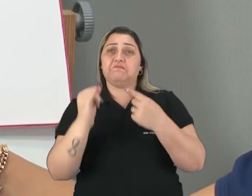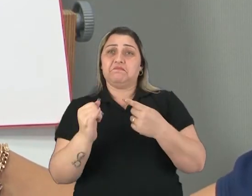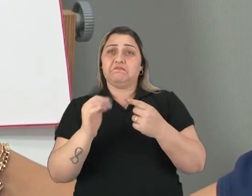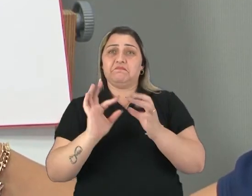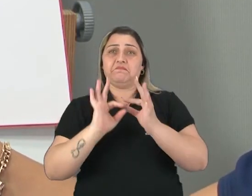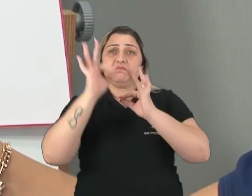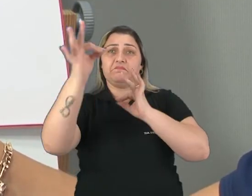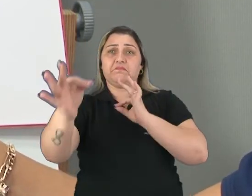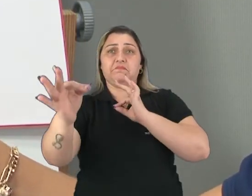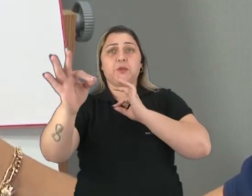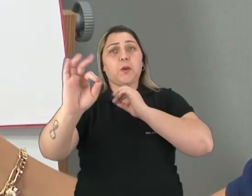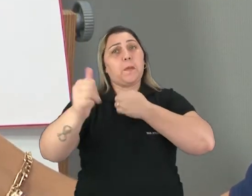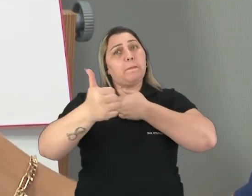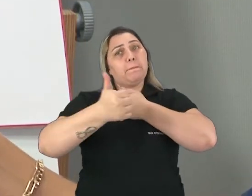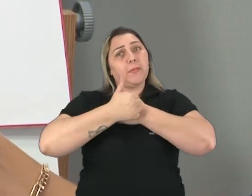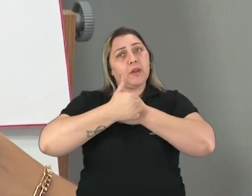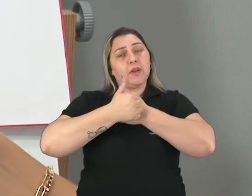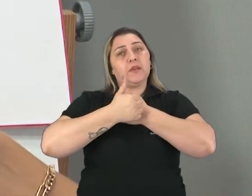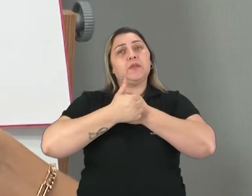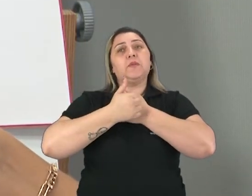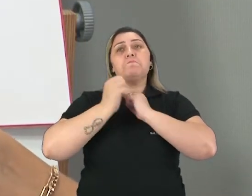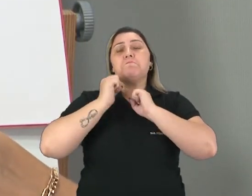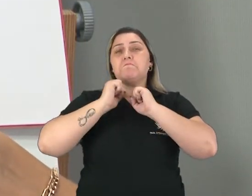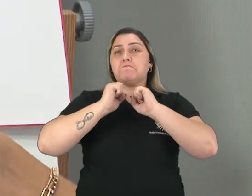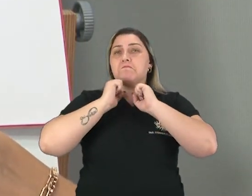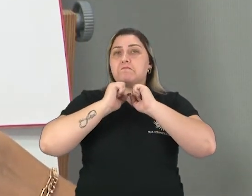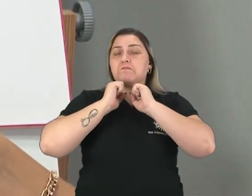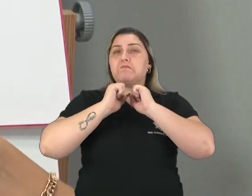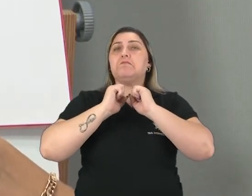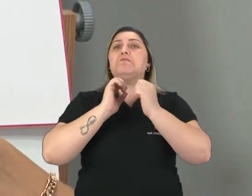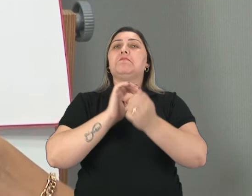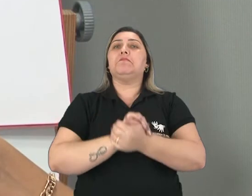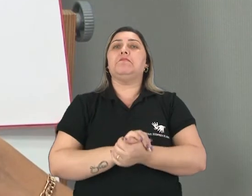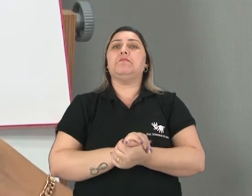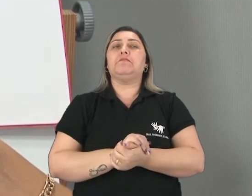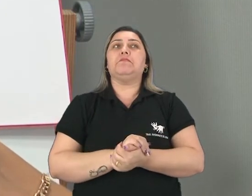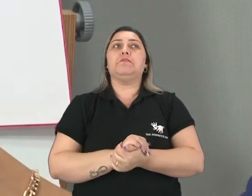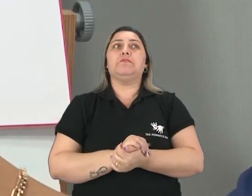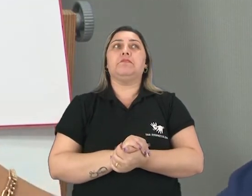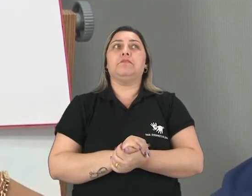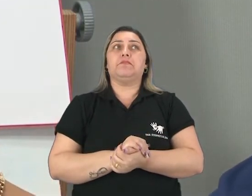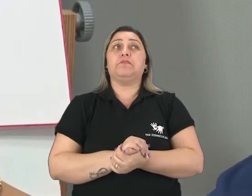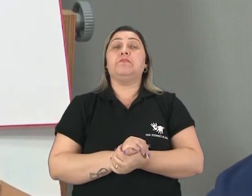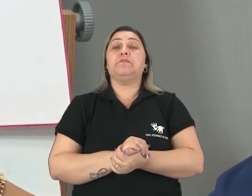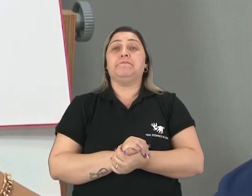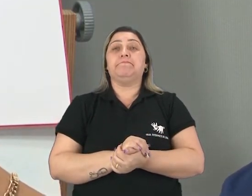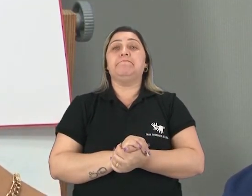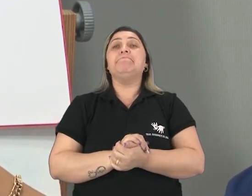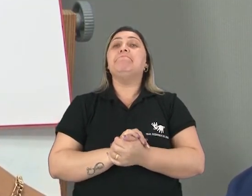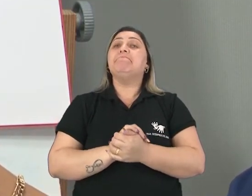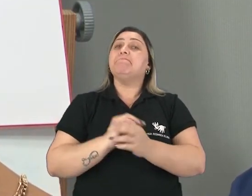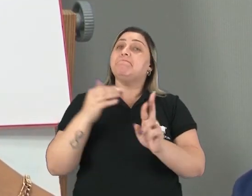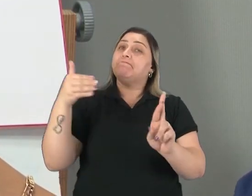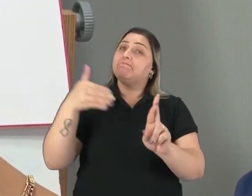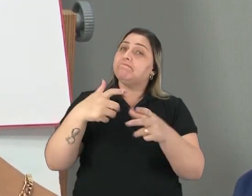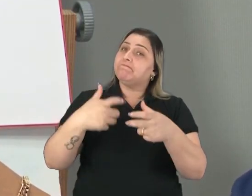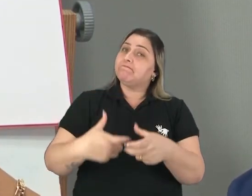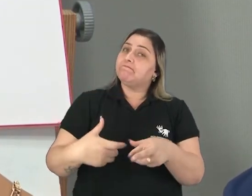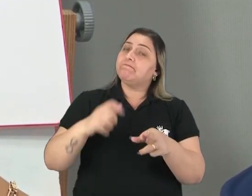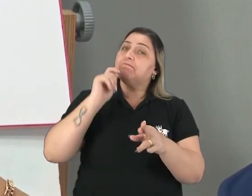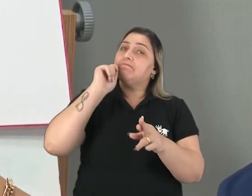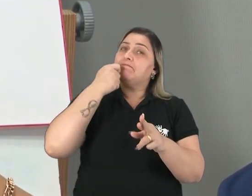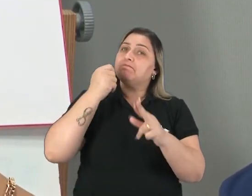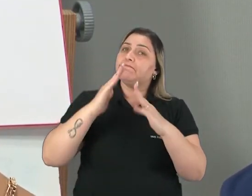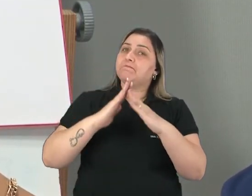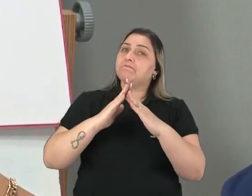estava longe ou perto. Ele pode estar se situando através da padaria, do ponto de referência.